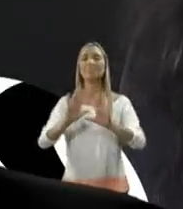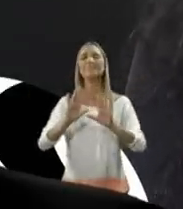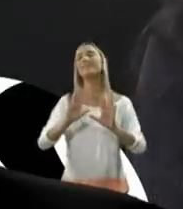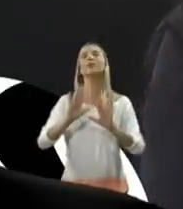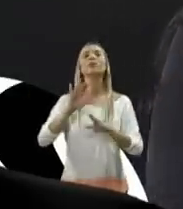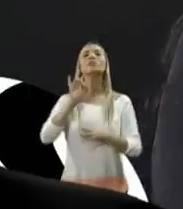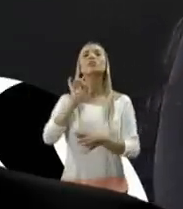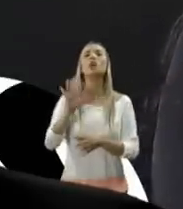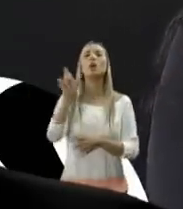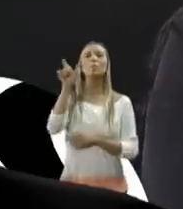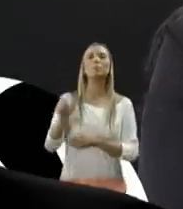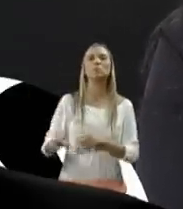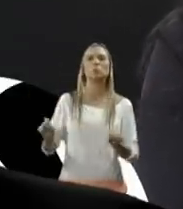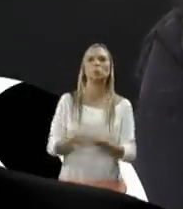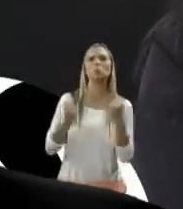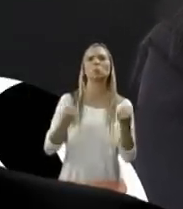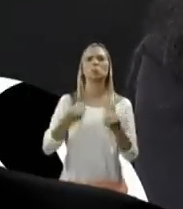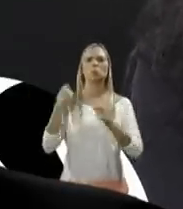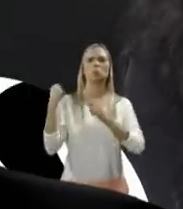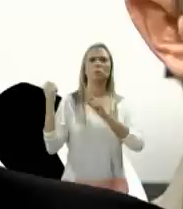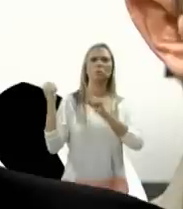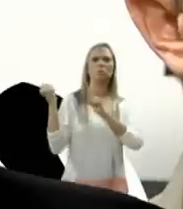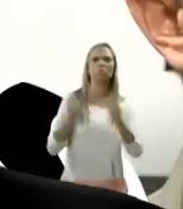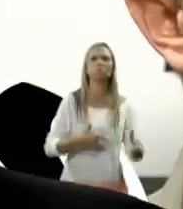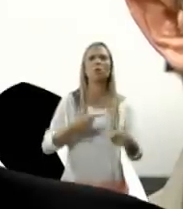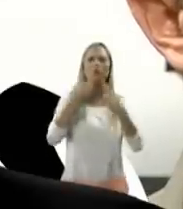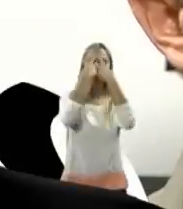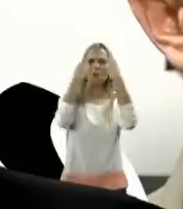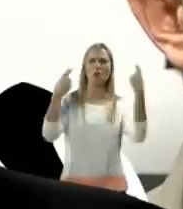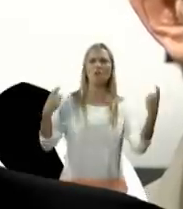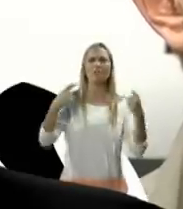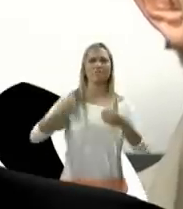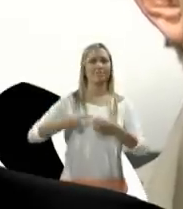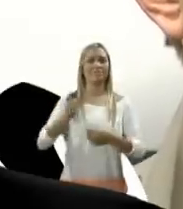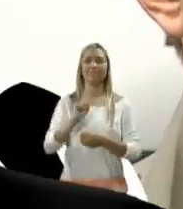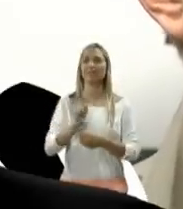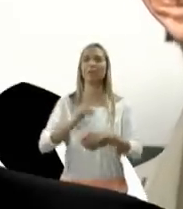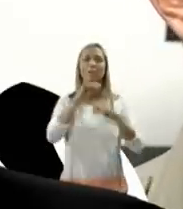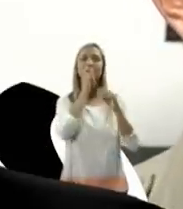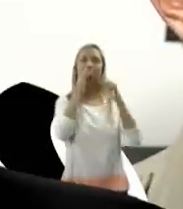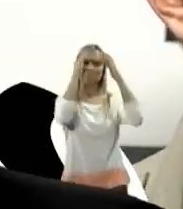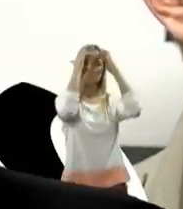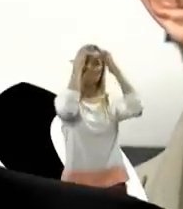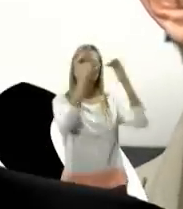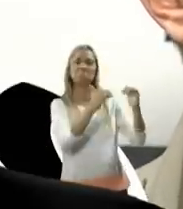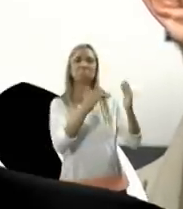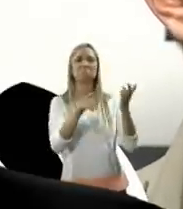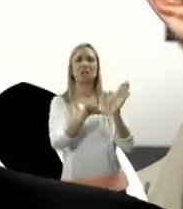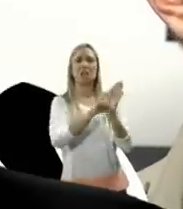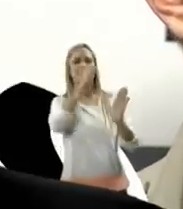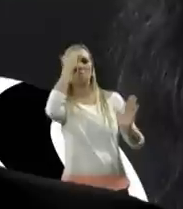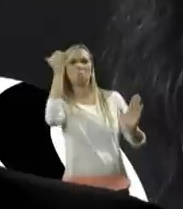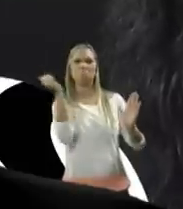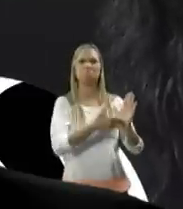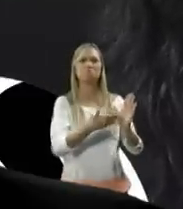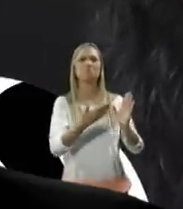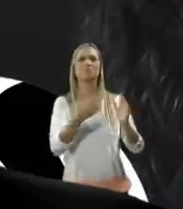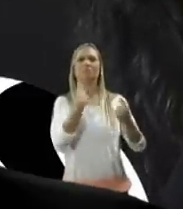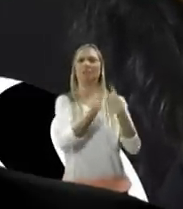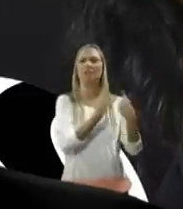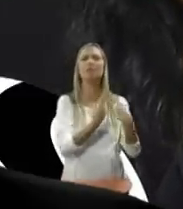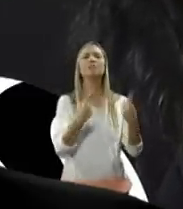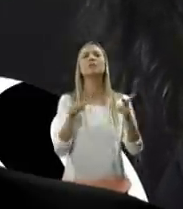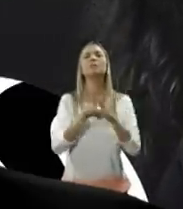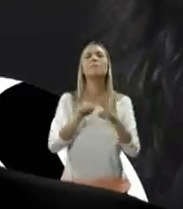os criminosos que praticam a violência urbana. O desrespeito às normas de trânsito é violência urbana. A falta